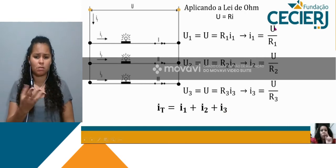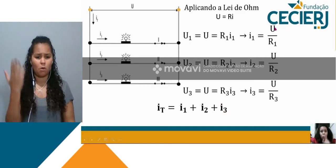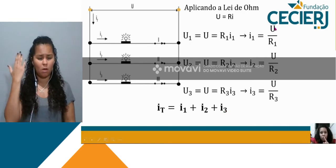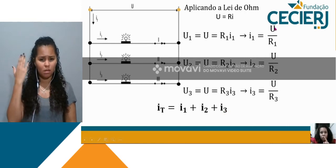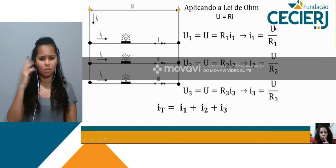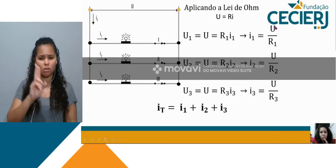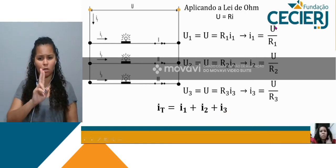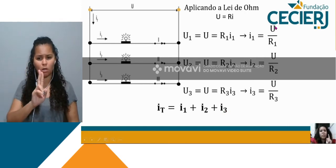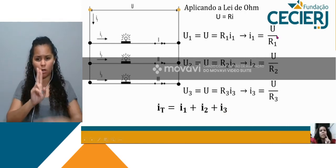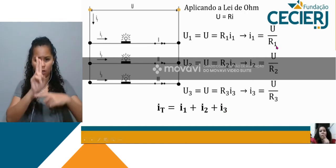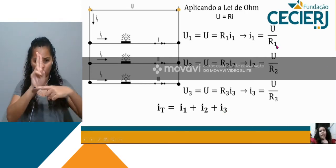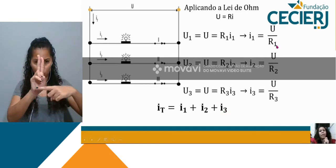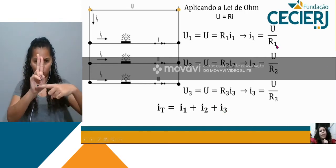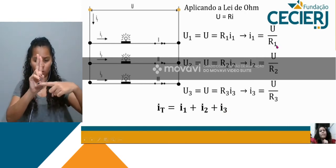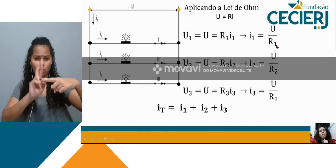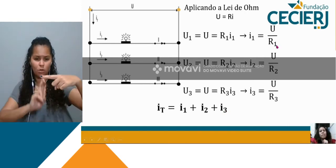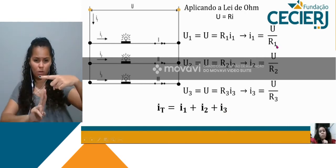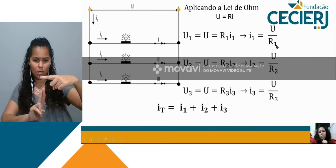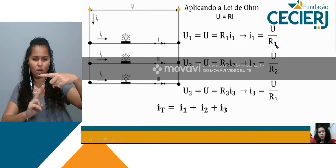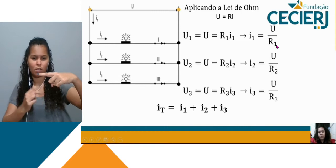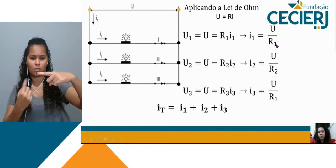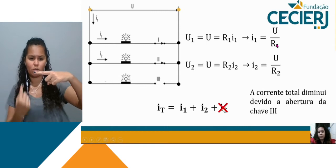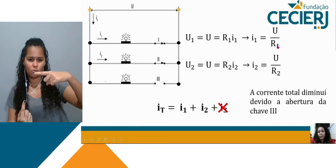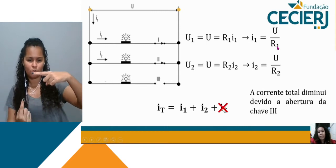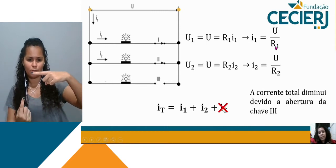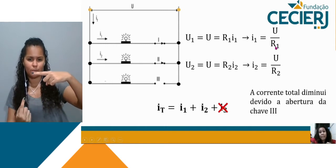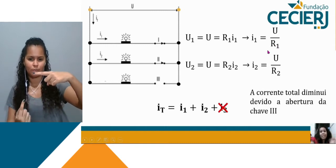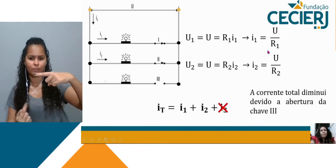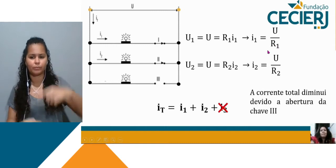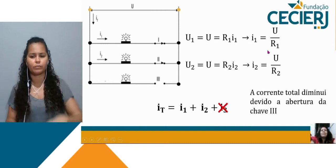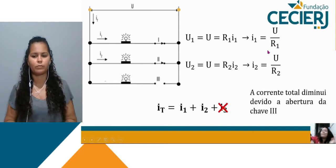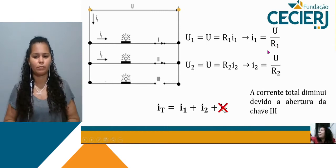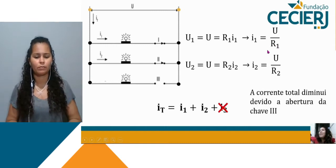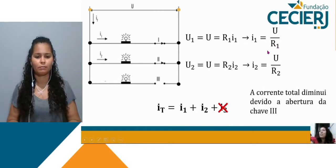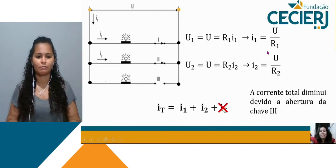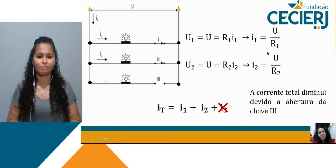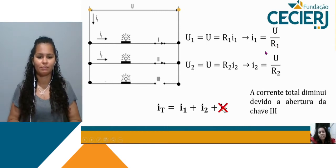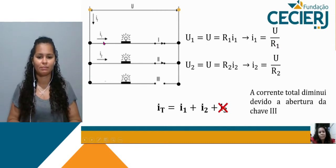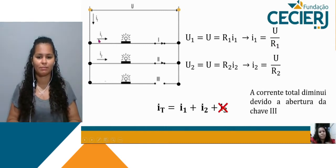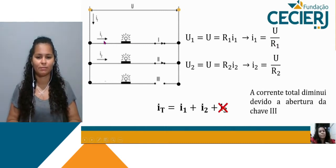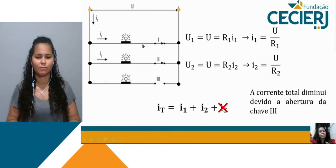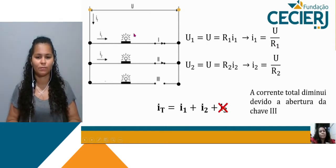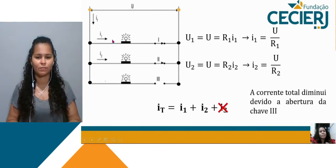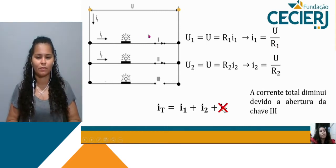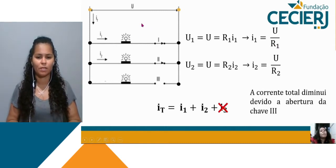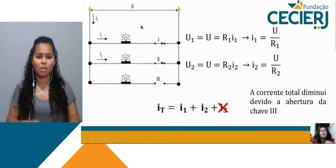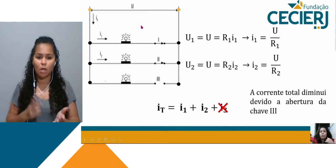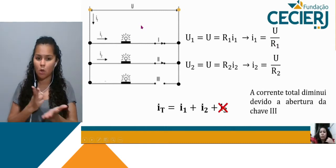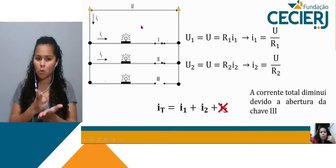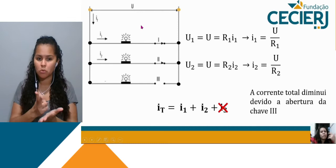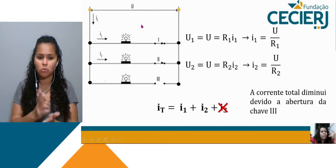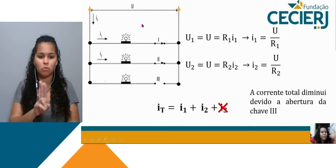vale U sobre a resistência 1. E, maravilhosamente, como